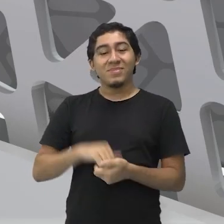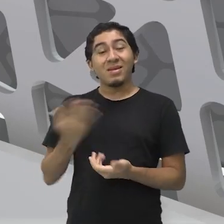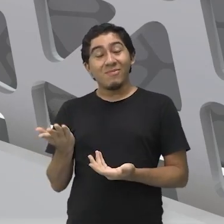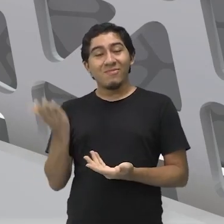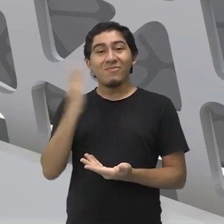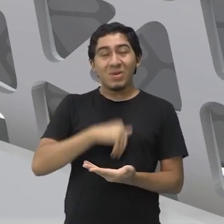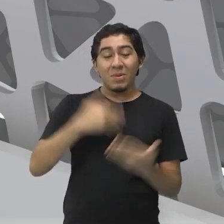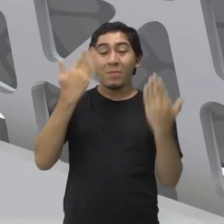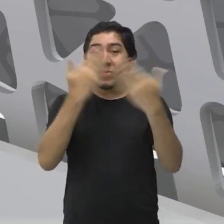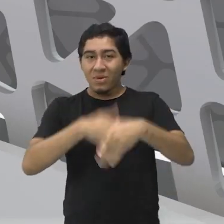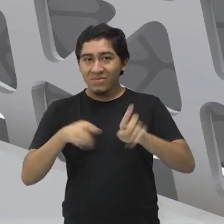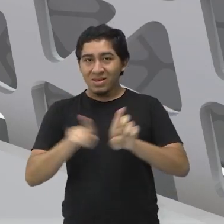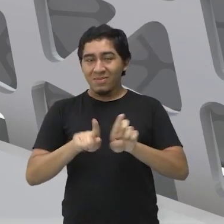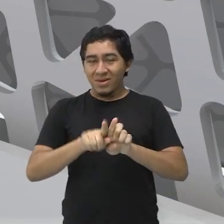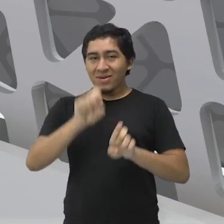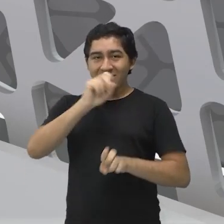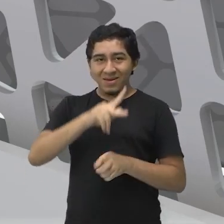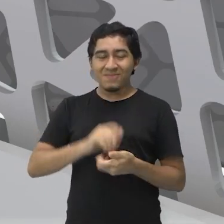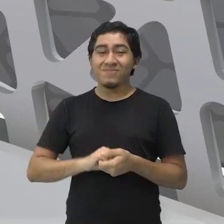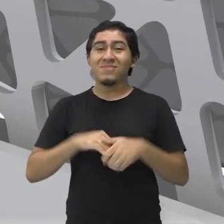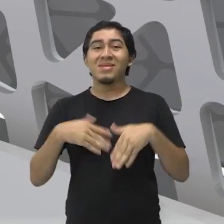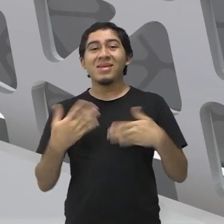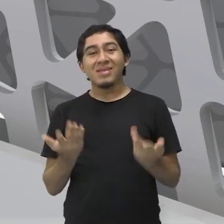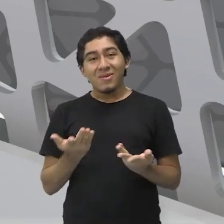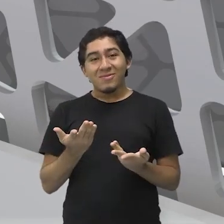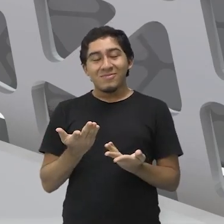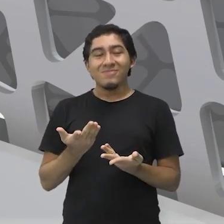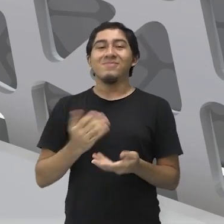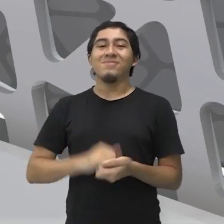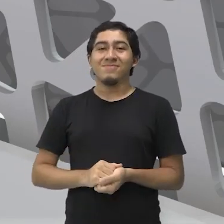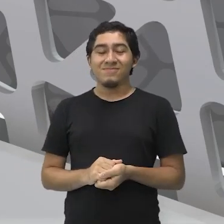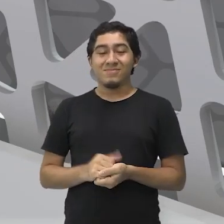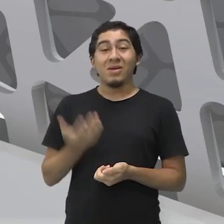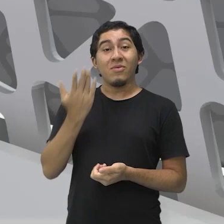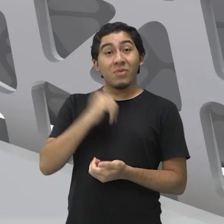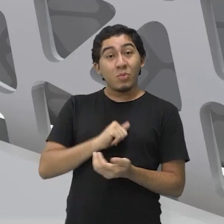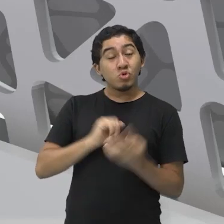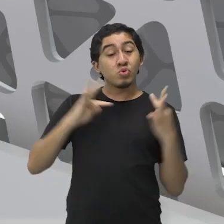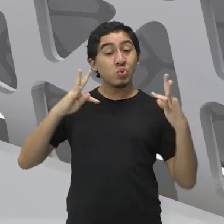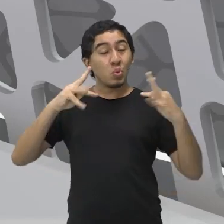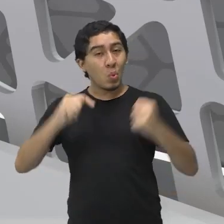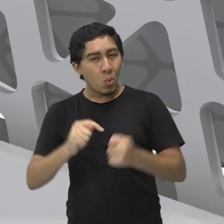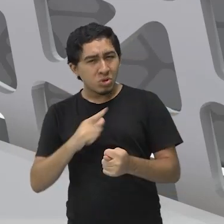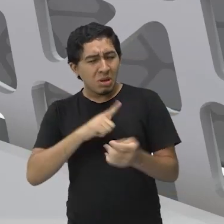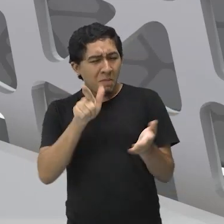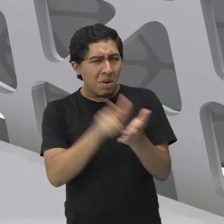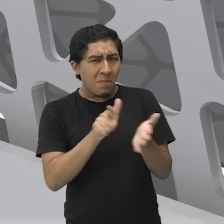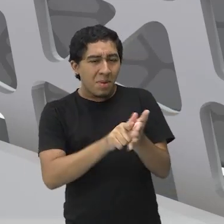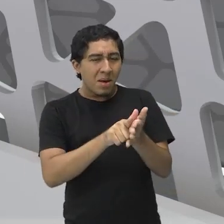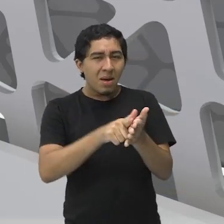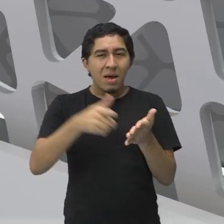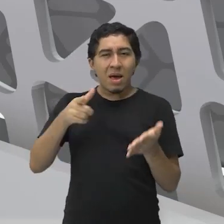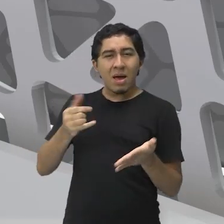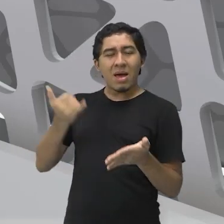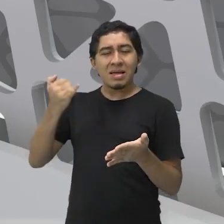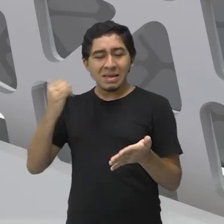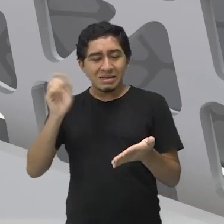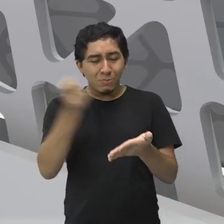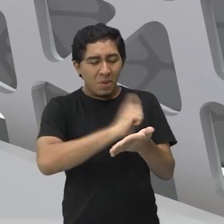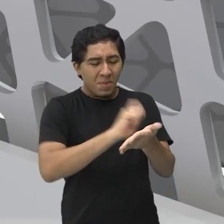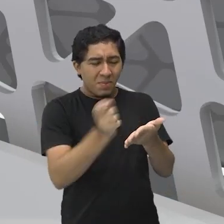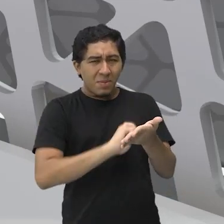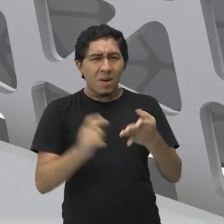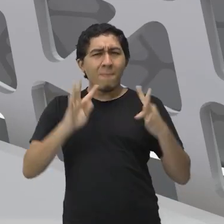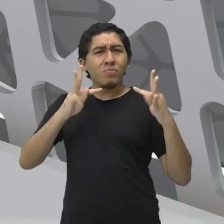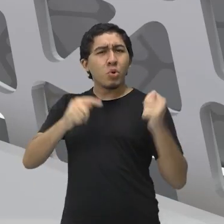nossa avaliação. Então, galerinha, sem mais, vamos todo mundo pegar o papel, a caneta, anotar